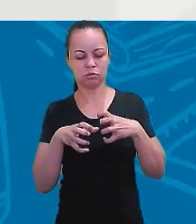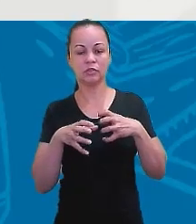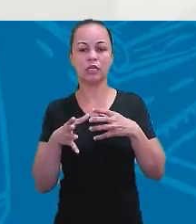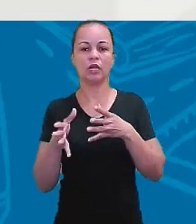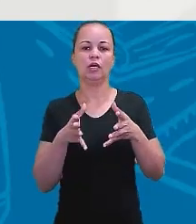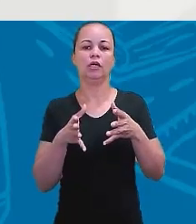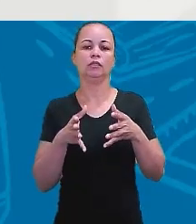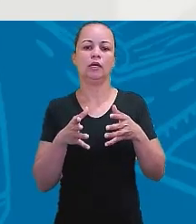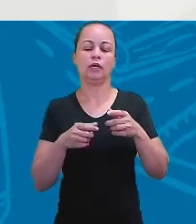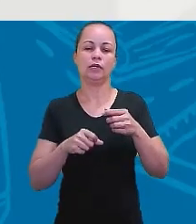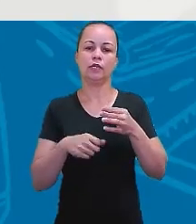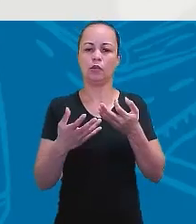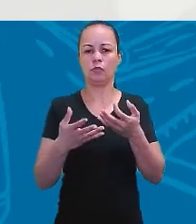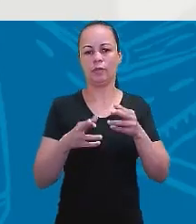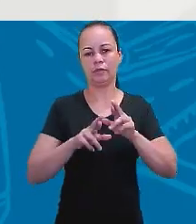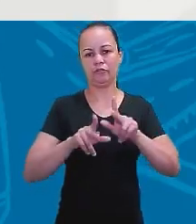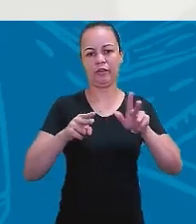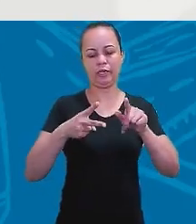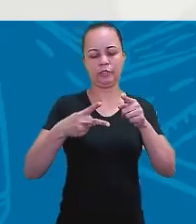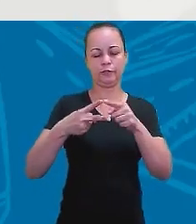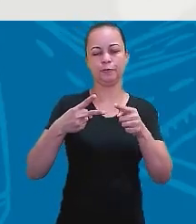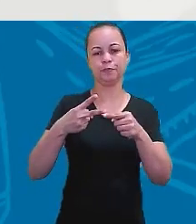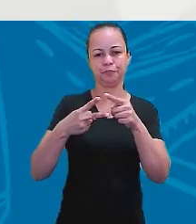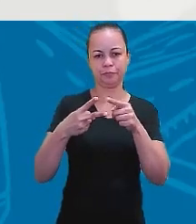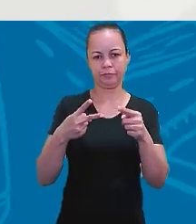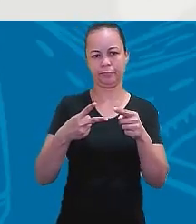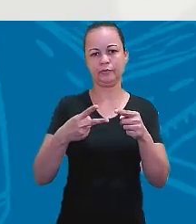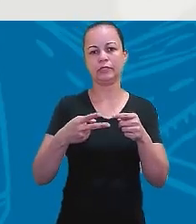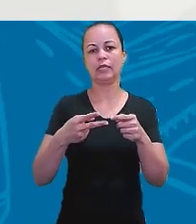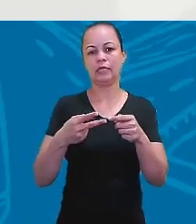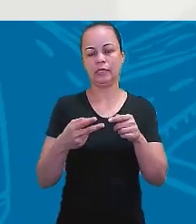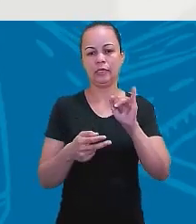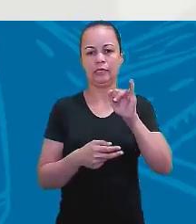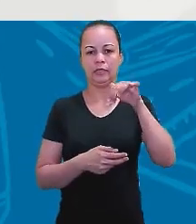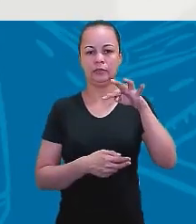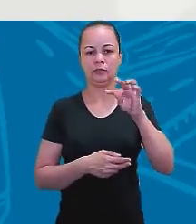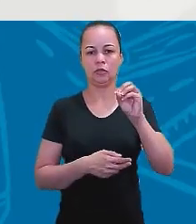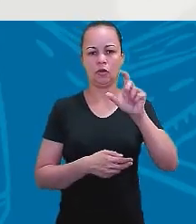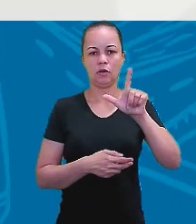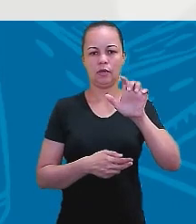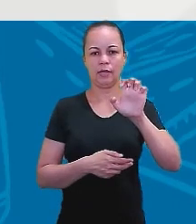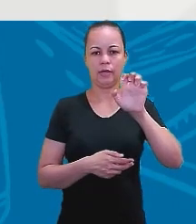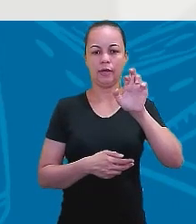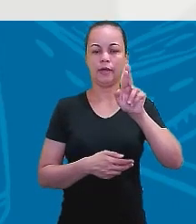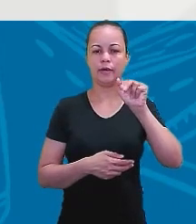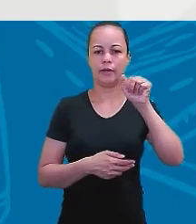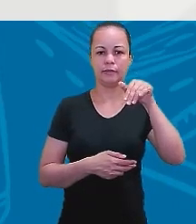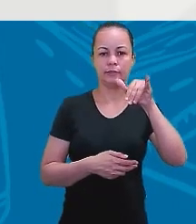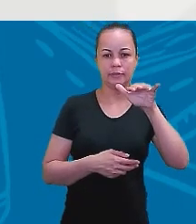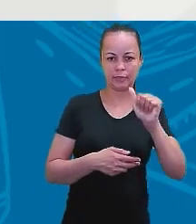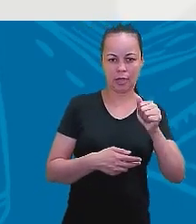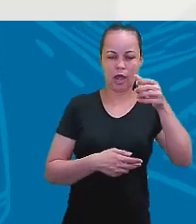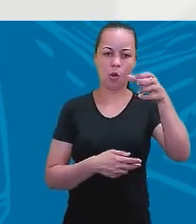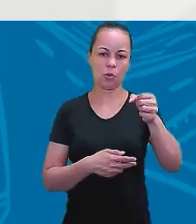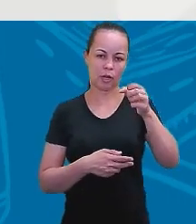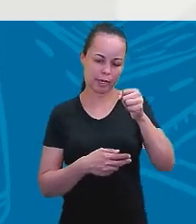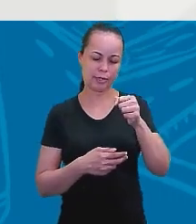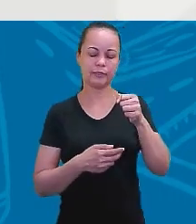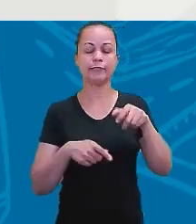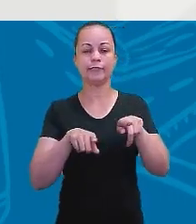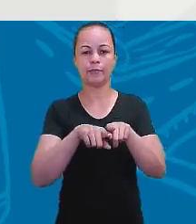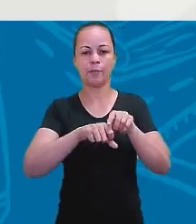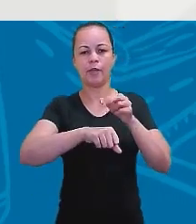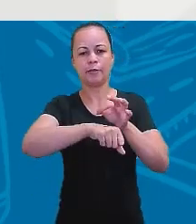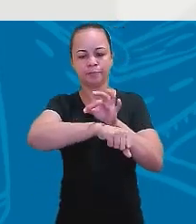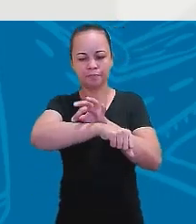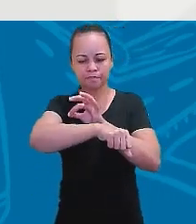uma diferença entre intolerância ao leite e alergia ao leite. Quer saber um pouquinho mais sobre isso? Aprofunda. Porque qual é o objetivo dessa aula? Tirar do